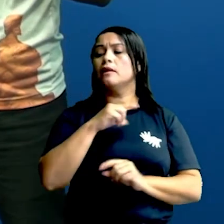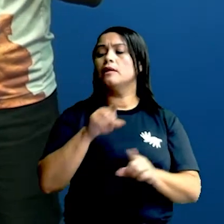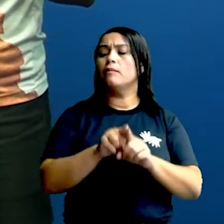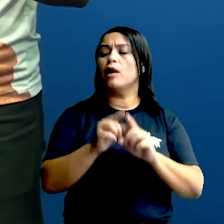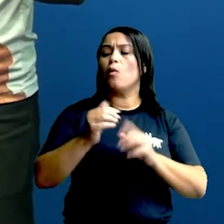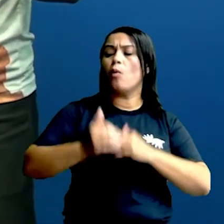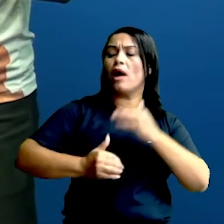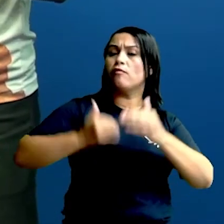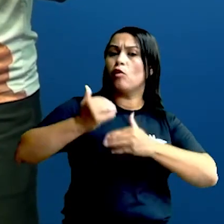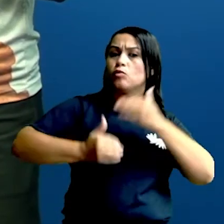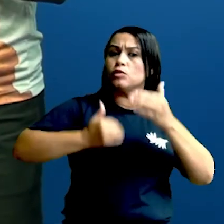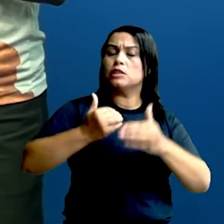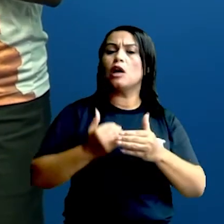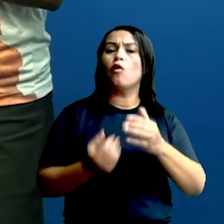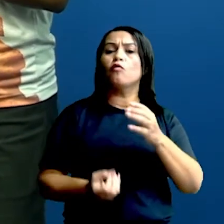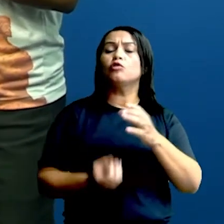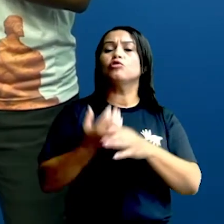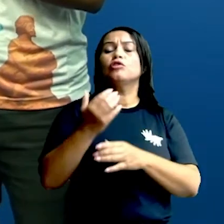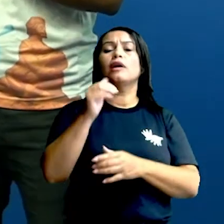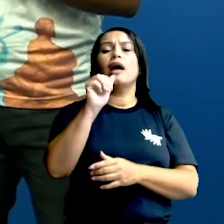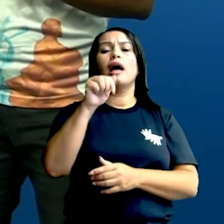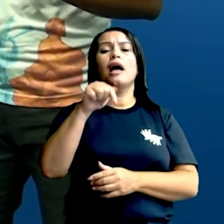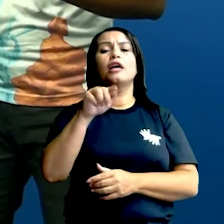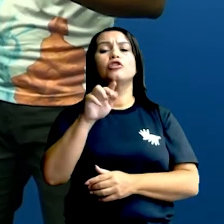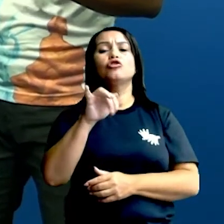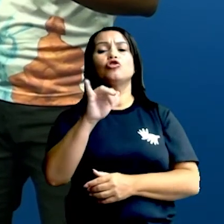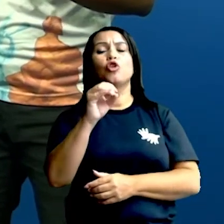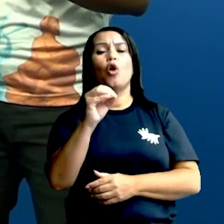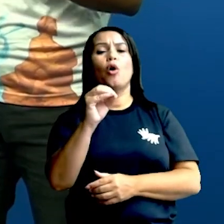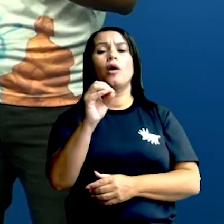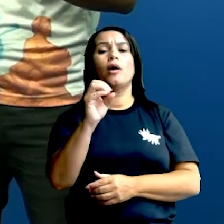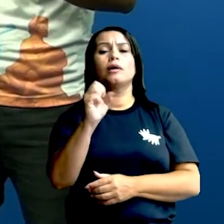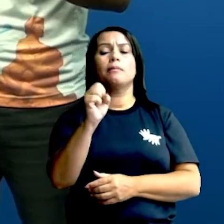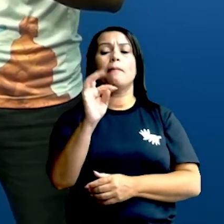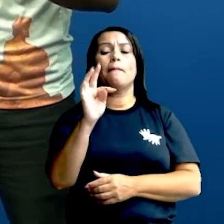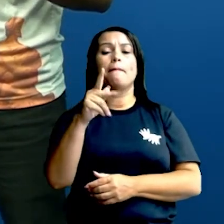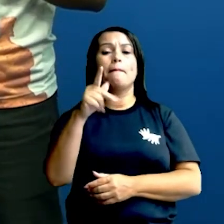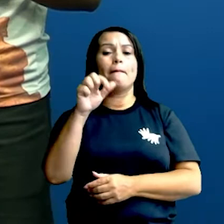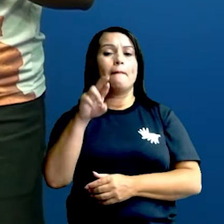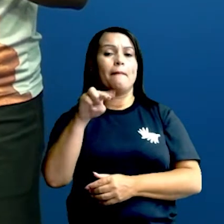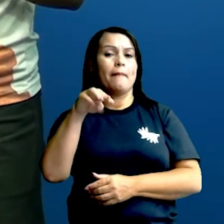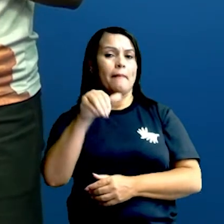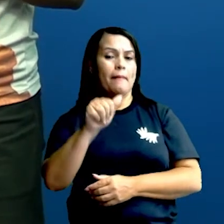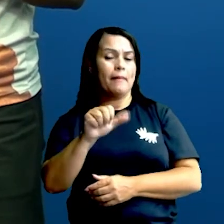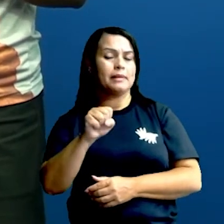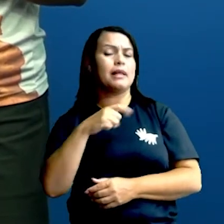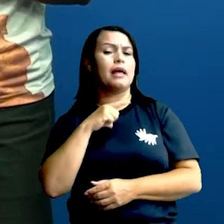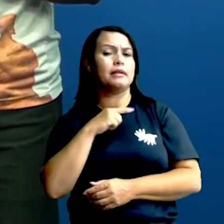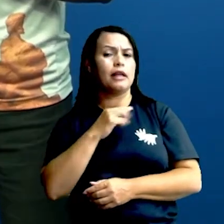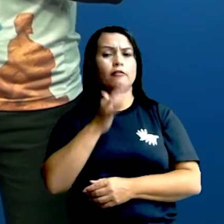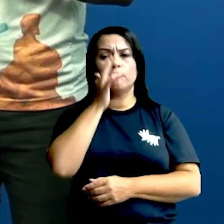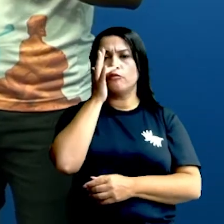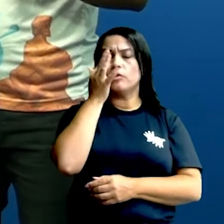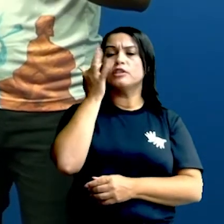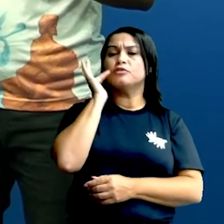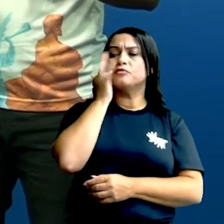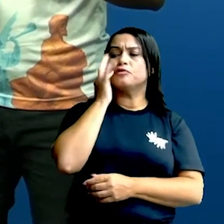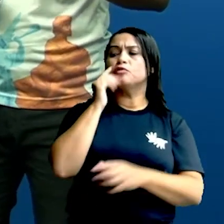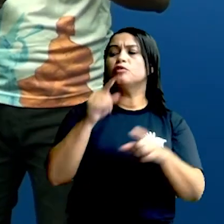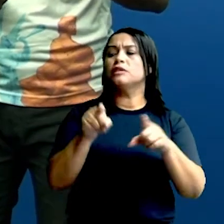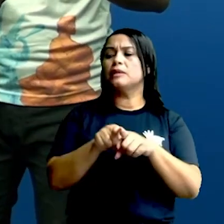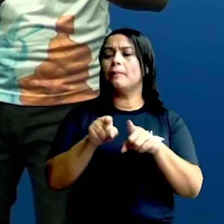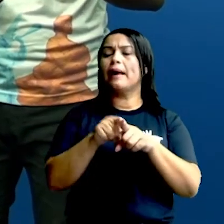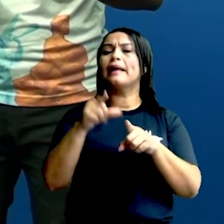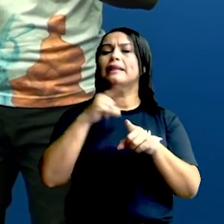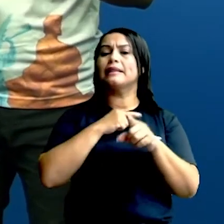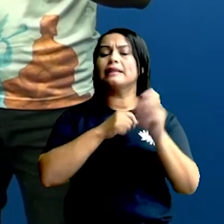evolução, surgiram as angiospermas, que são as plantas que formam flores e frutos, além das sementes. E também